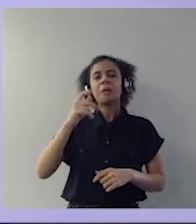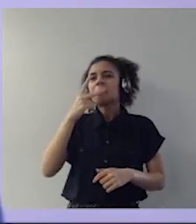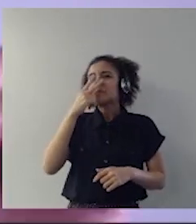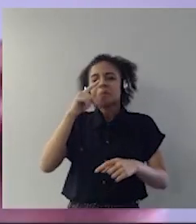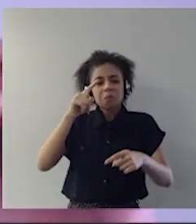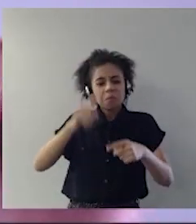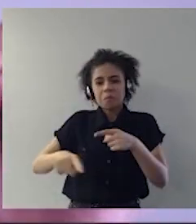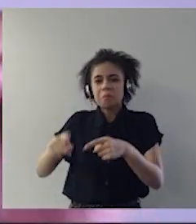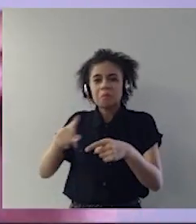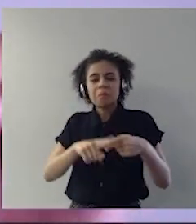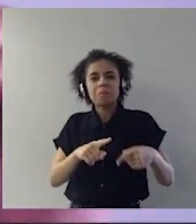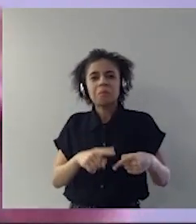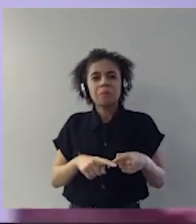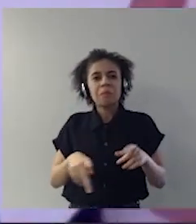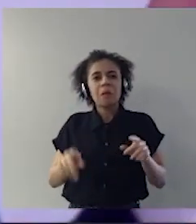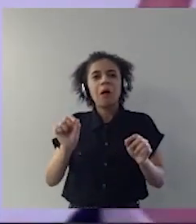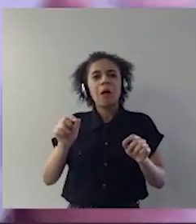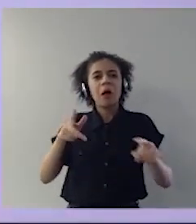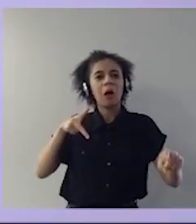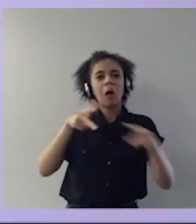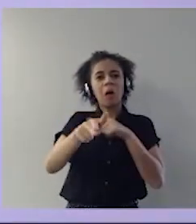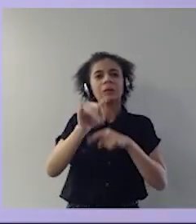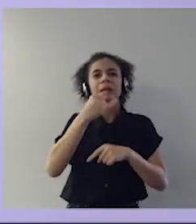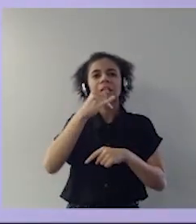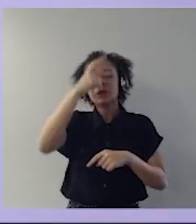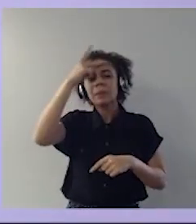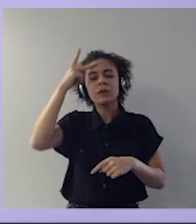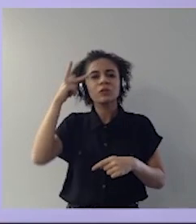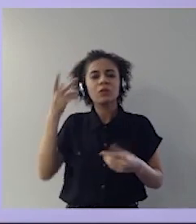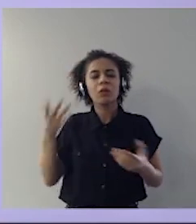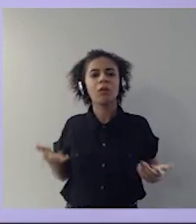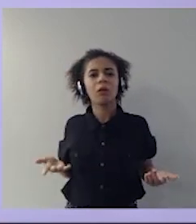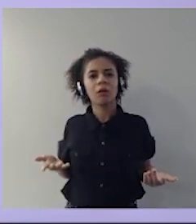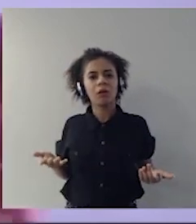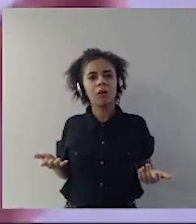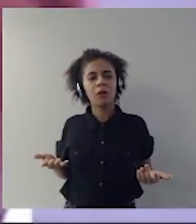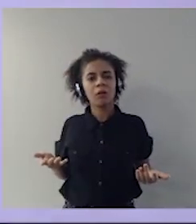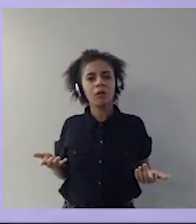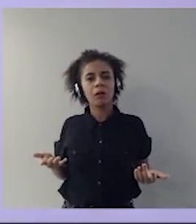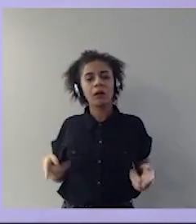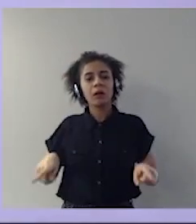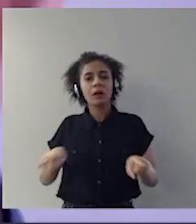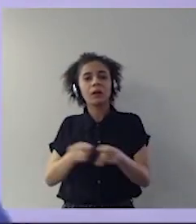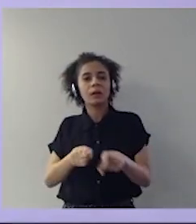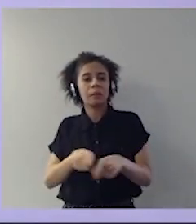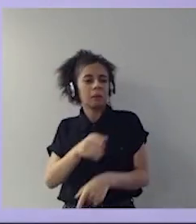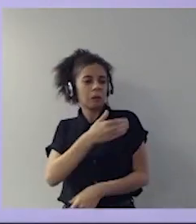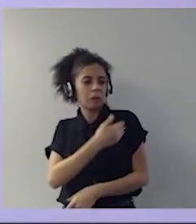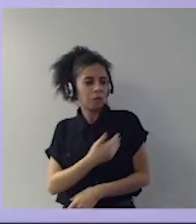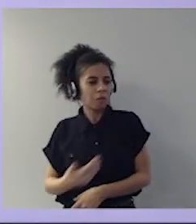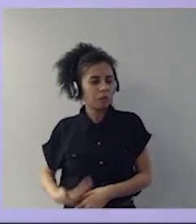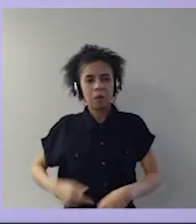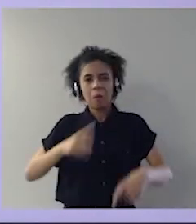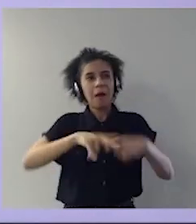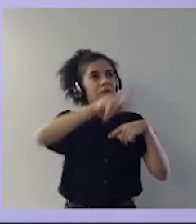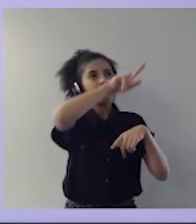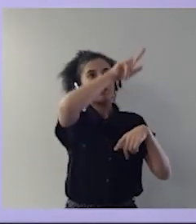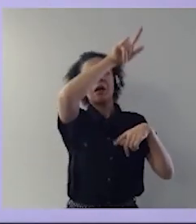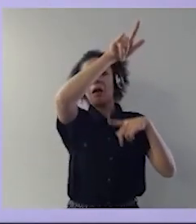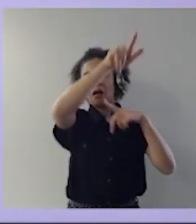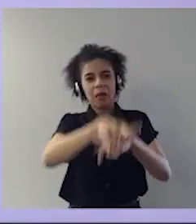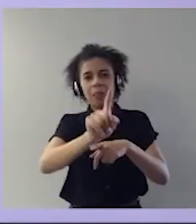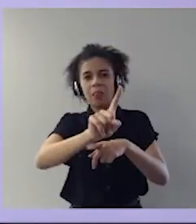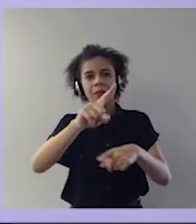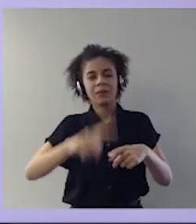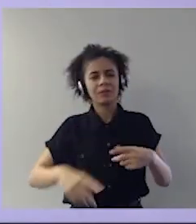quaisquer limites, o corte de energia elétrica. Governadores que proíbem aviões de descer. Isso é, nós